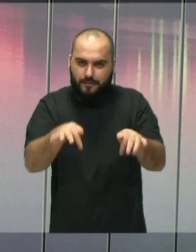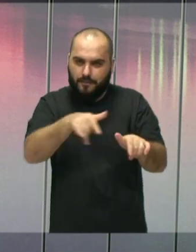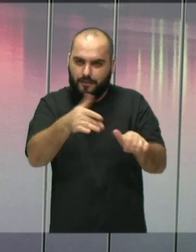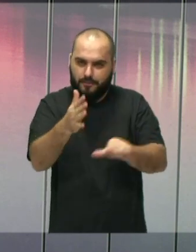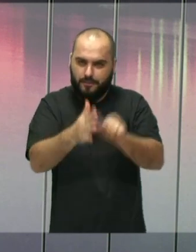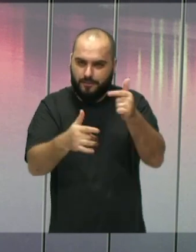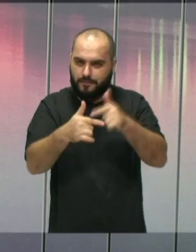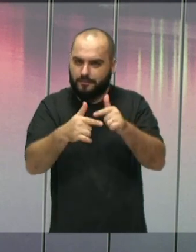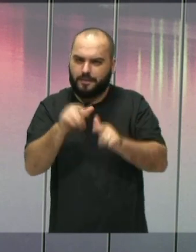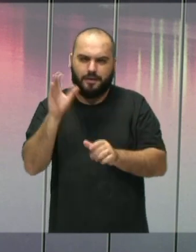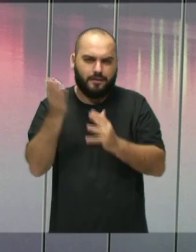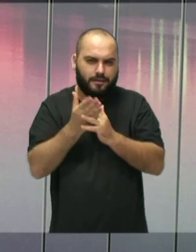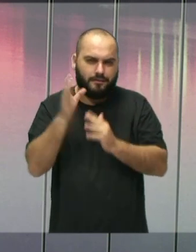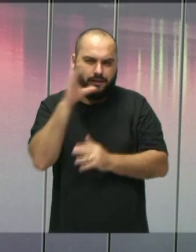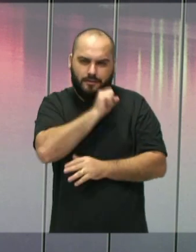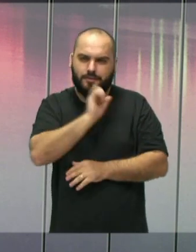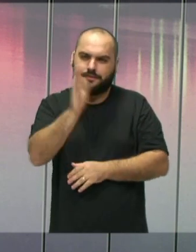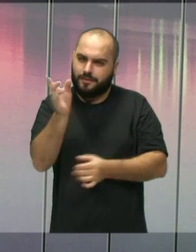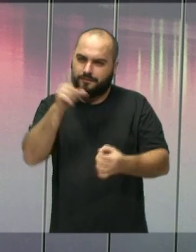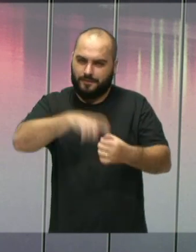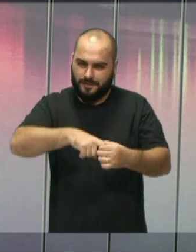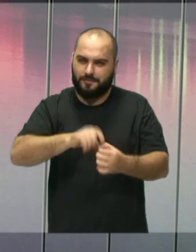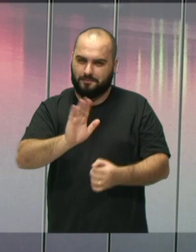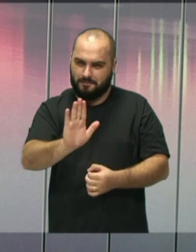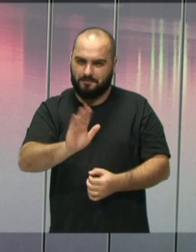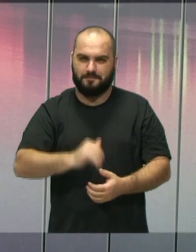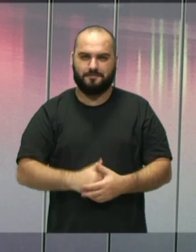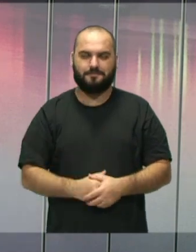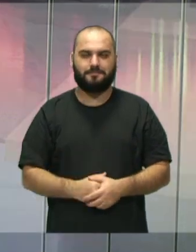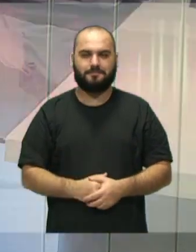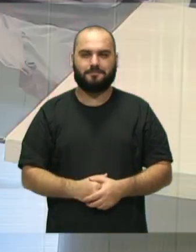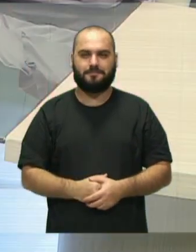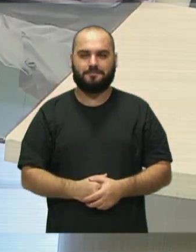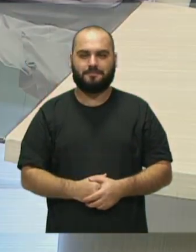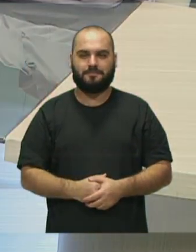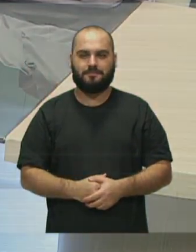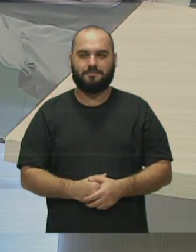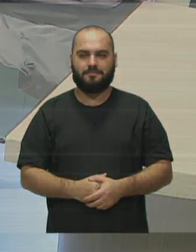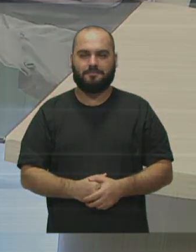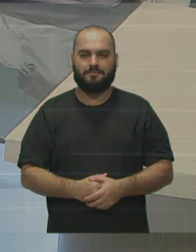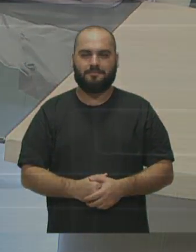rápido intervalo e já voltamos com o programa Fala Presidente e